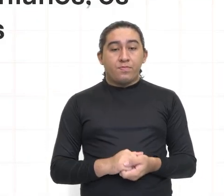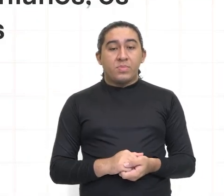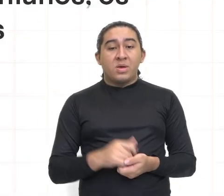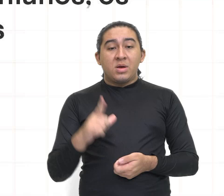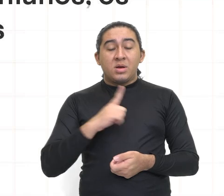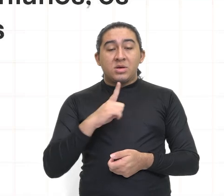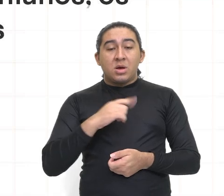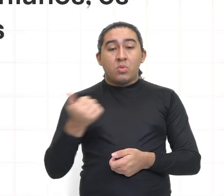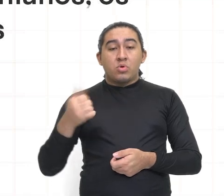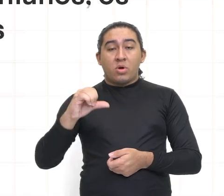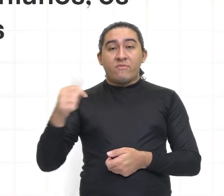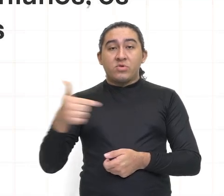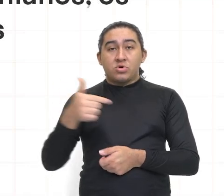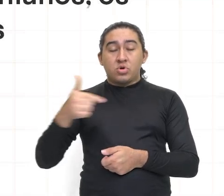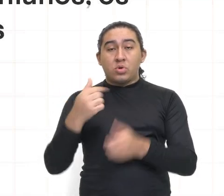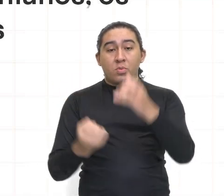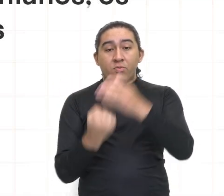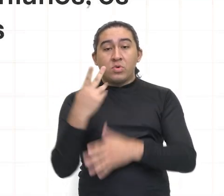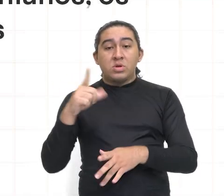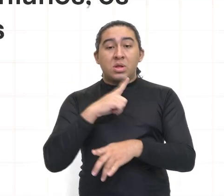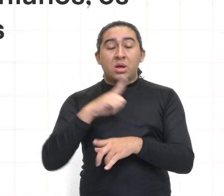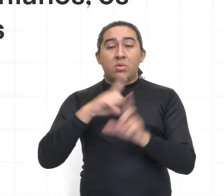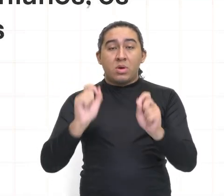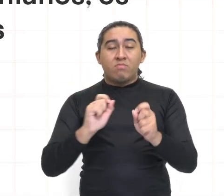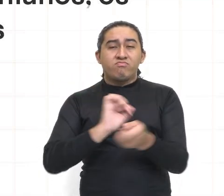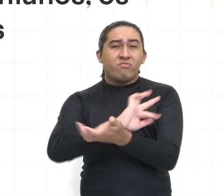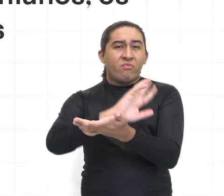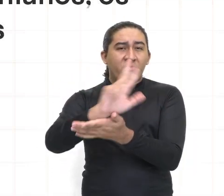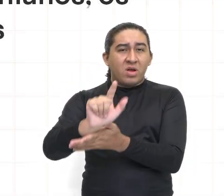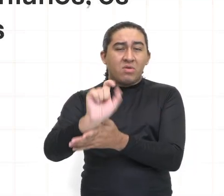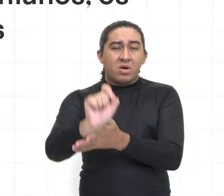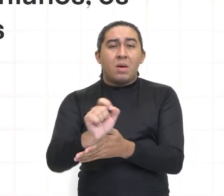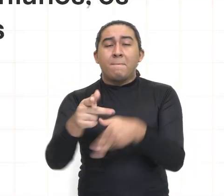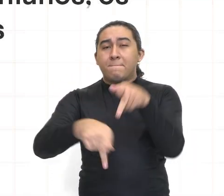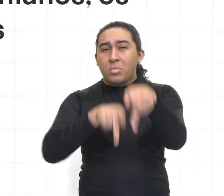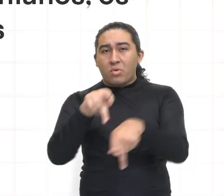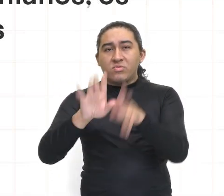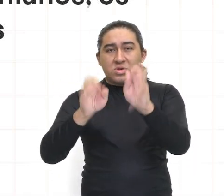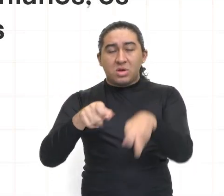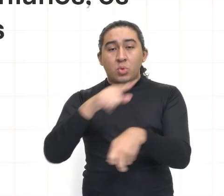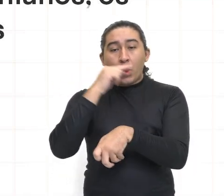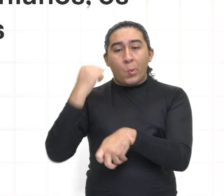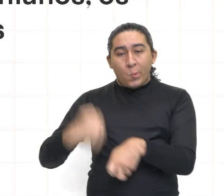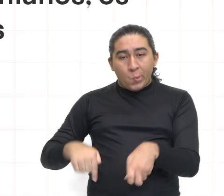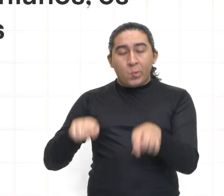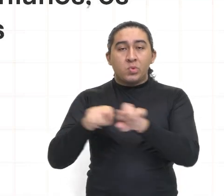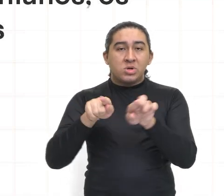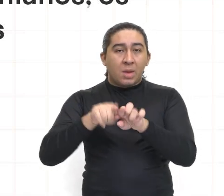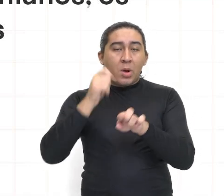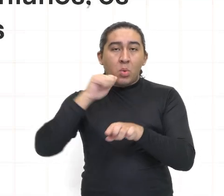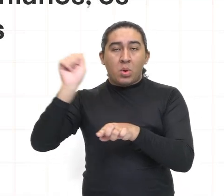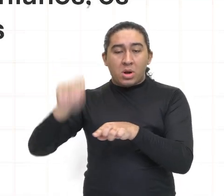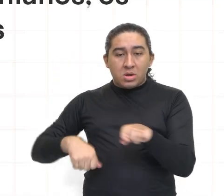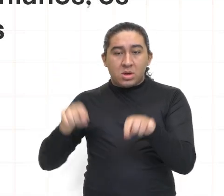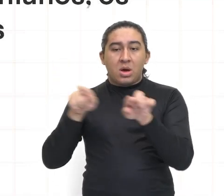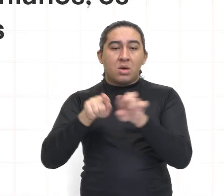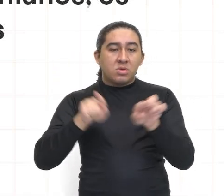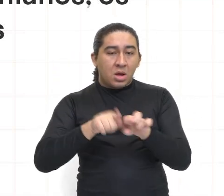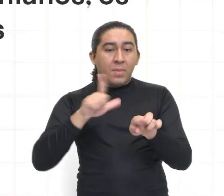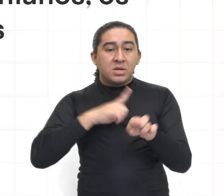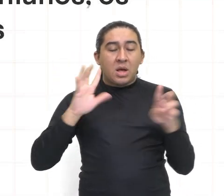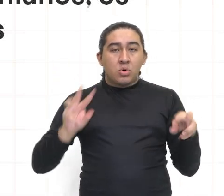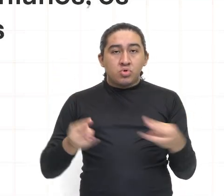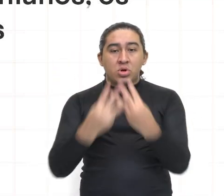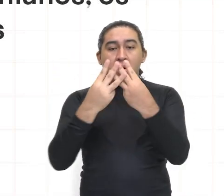Constituída em 22, a União Soviética era habitada por mais de uma centena de povos, os russos, os ucranianos, os armenos, os judeus,